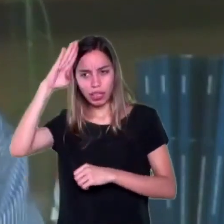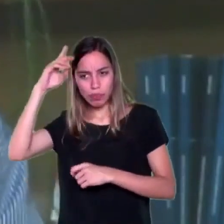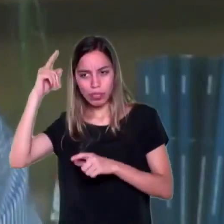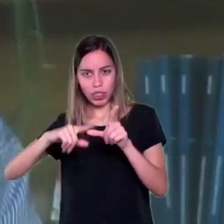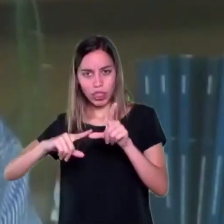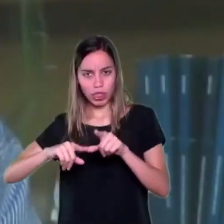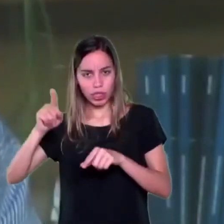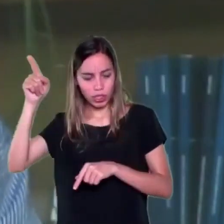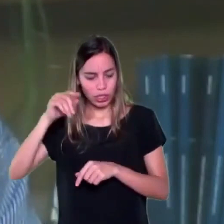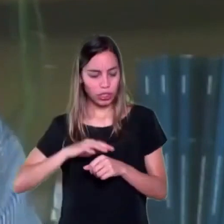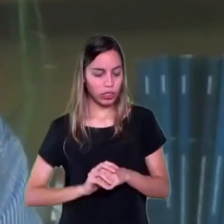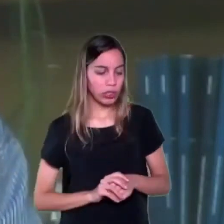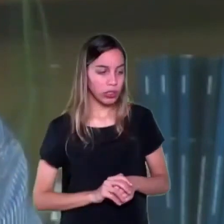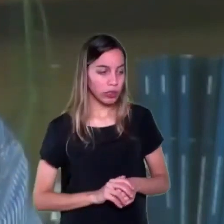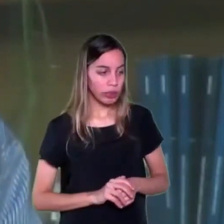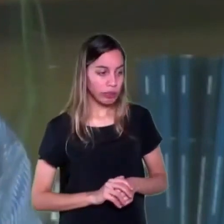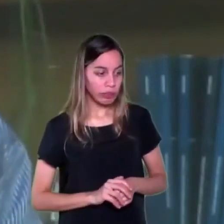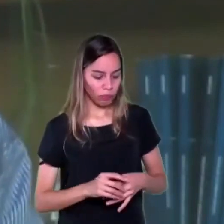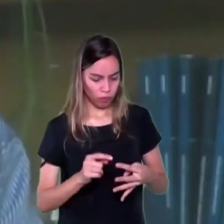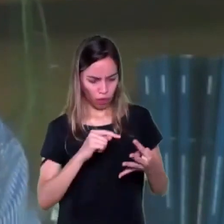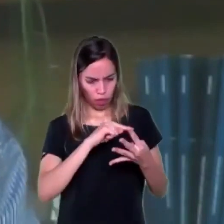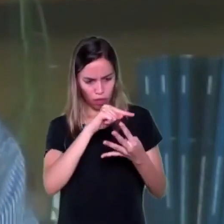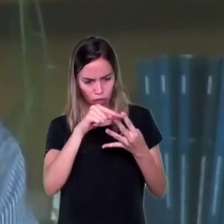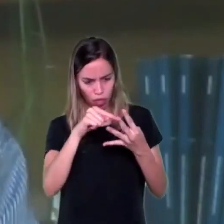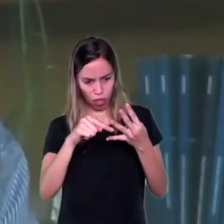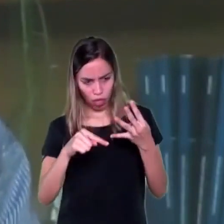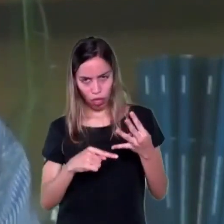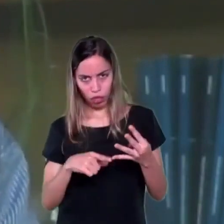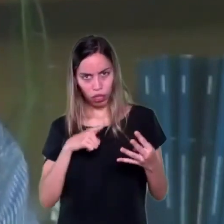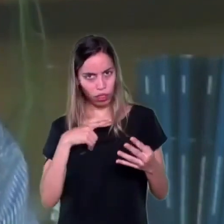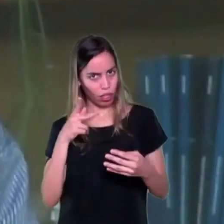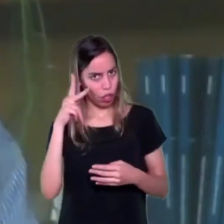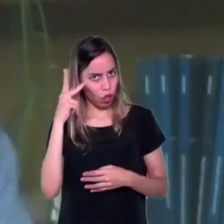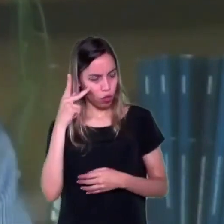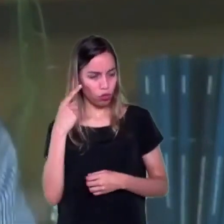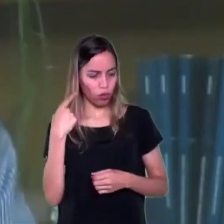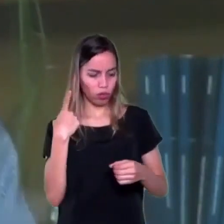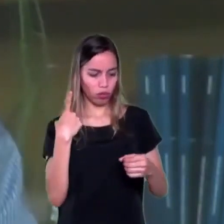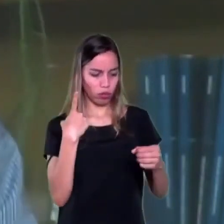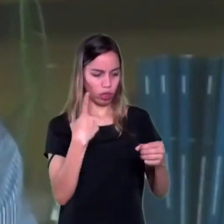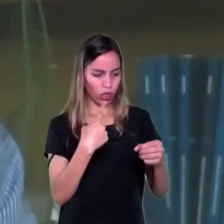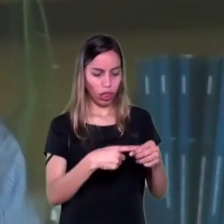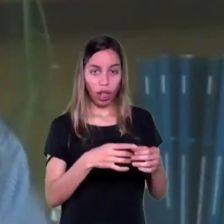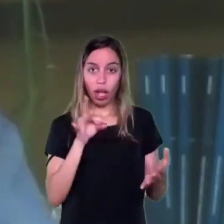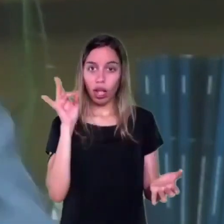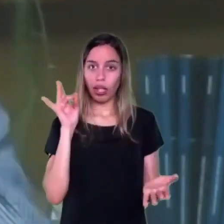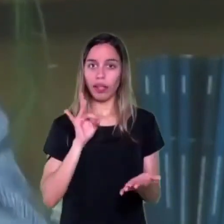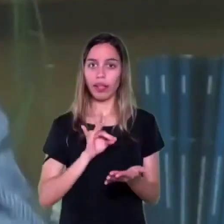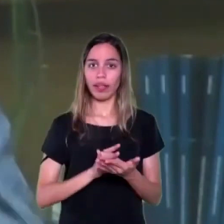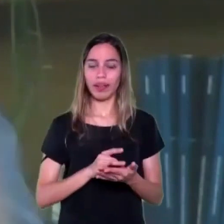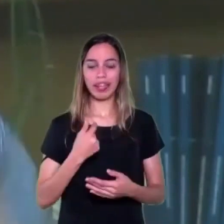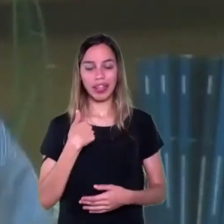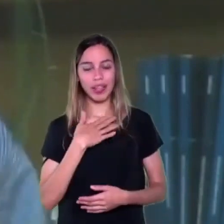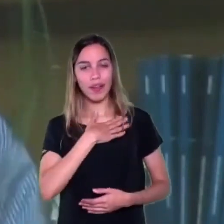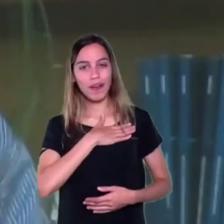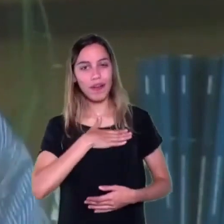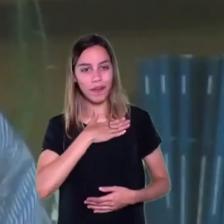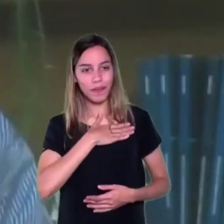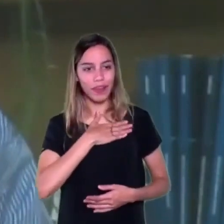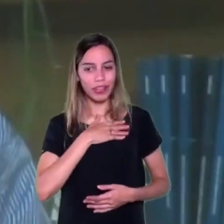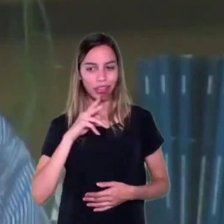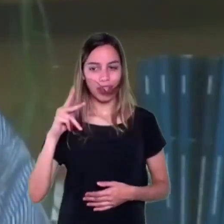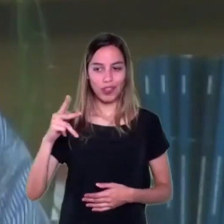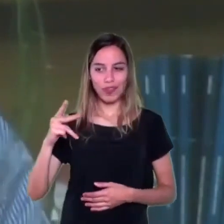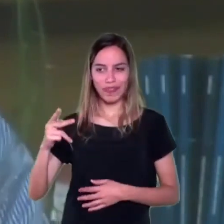eles trazem, todos eles, relatos da história oficial. E eu gosto da história não oficial,